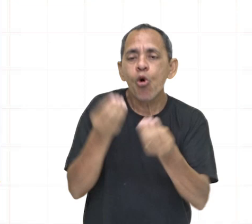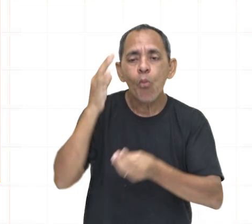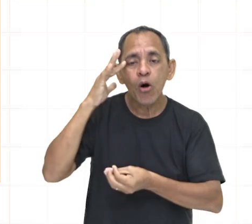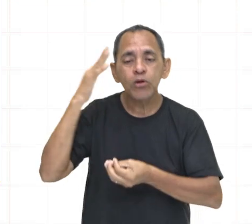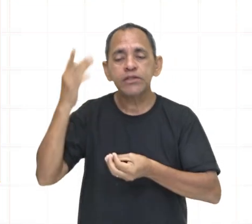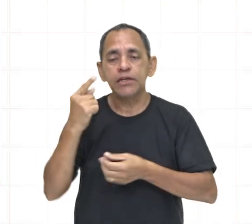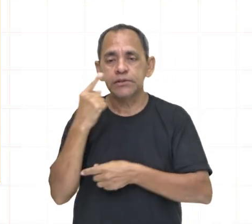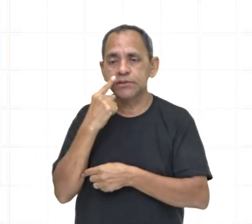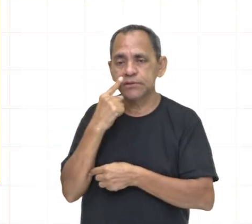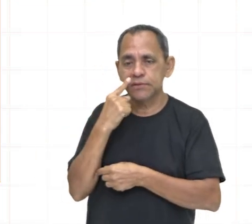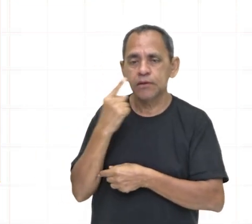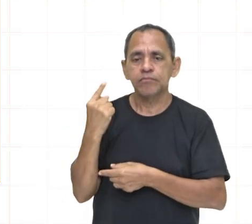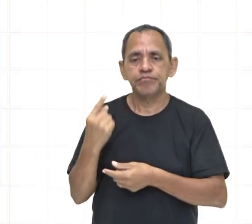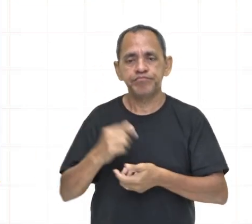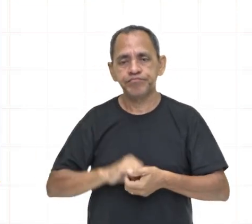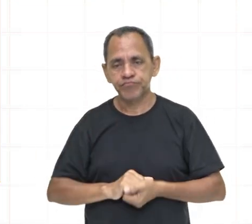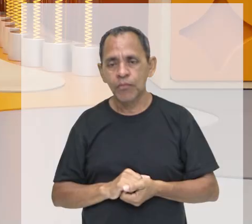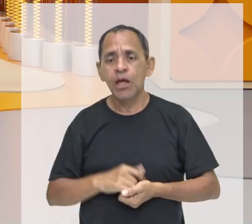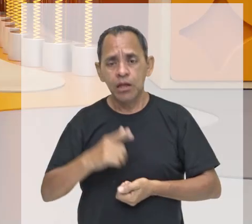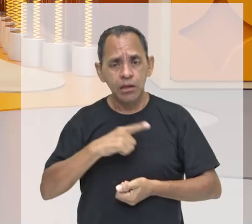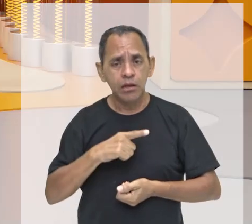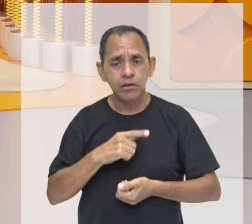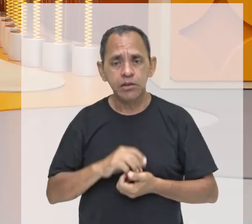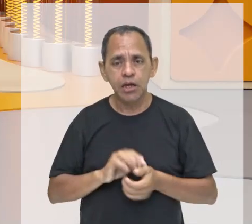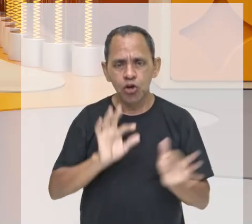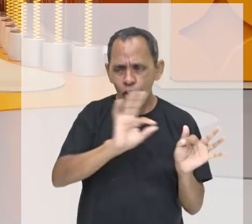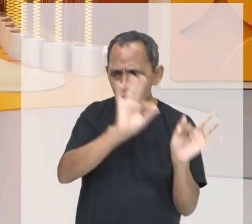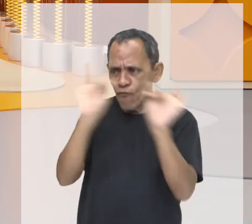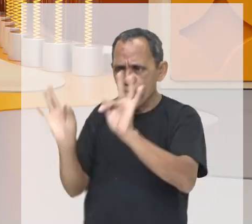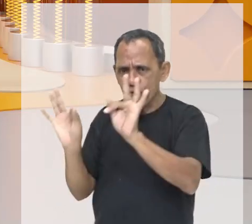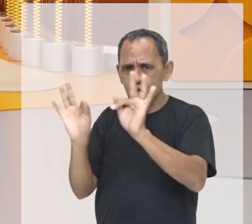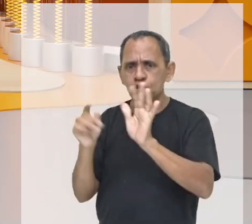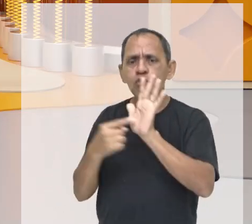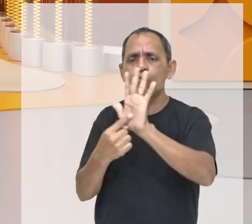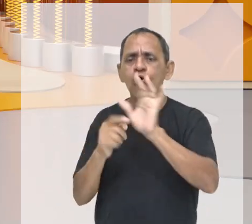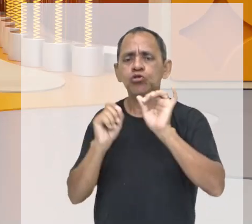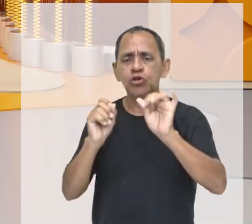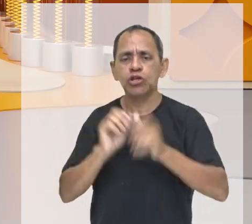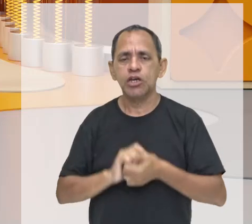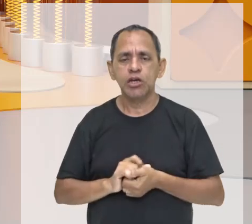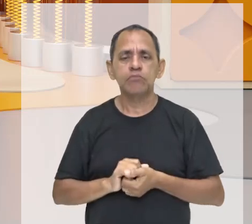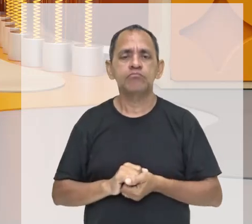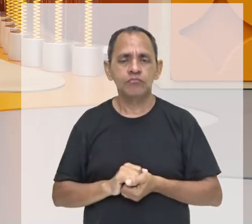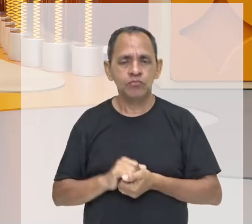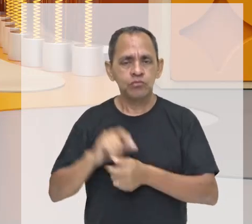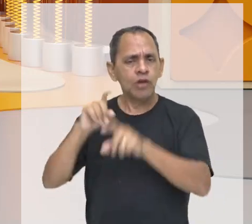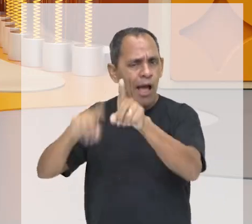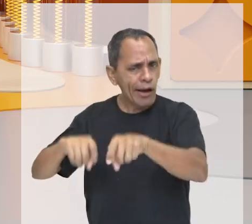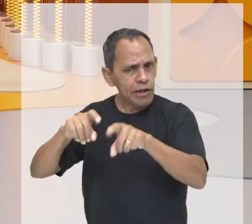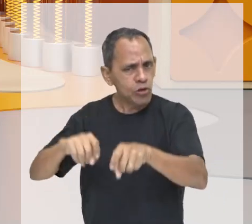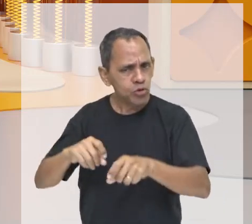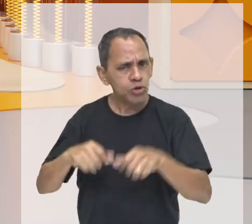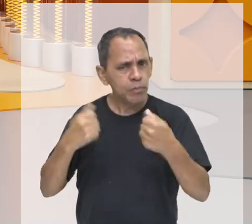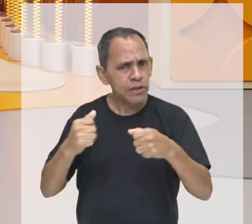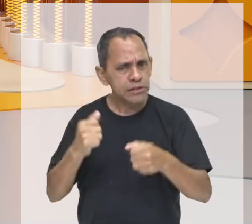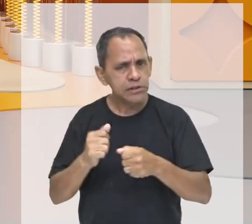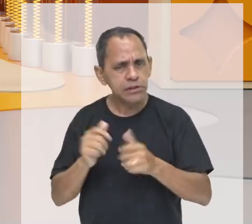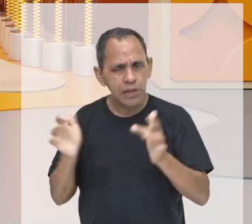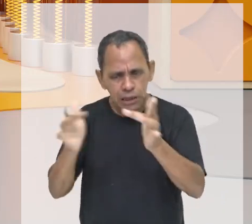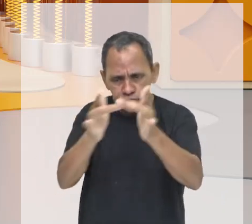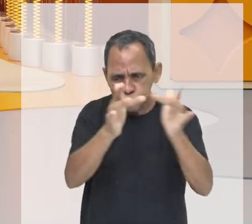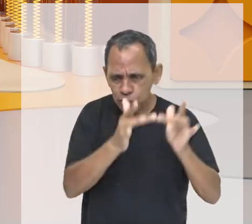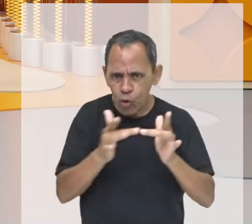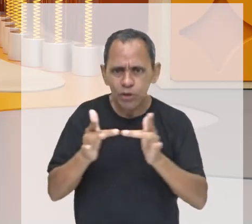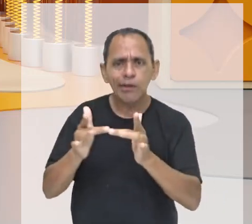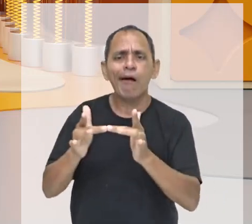vamos ver aqui essa animação que mostra para a gente que a agricultura de precisão, gente, ela também precisa da